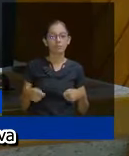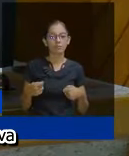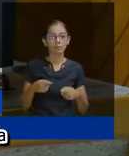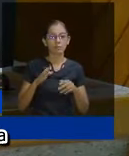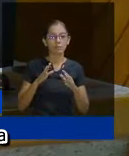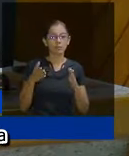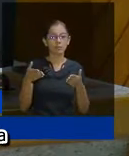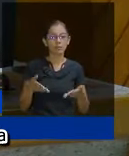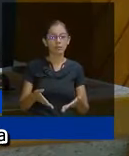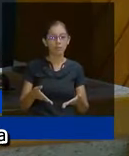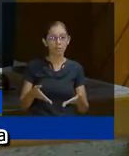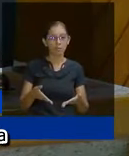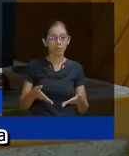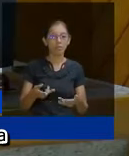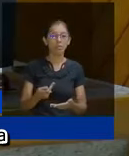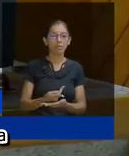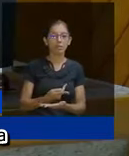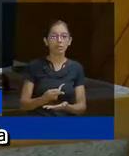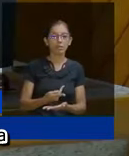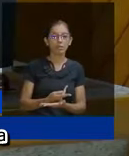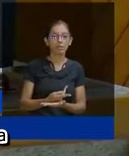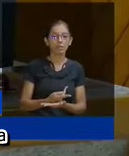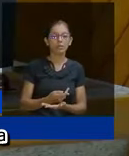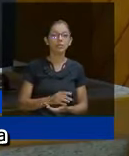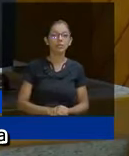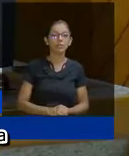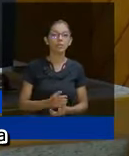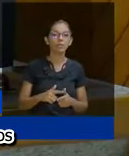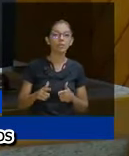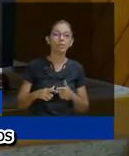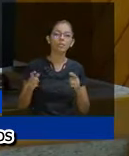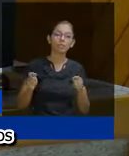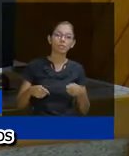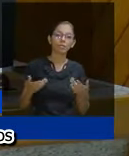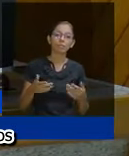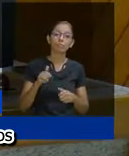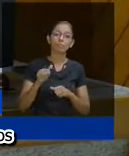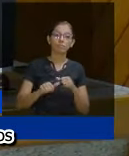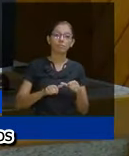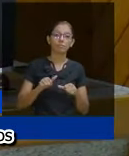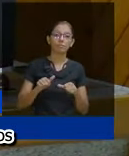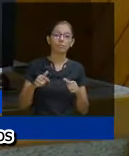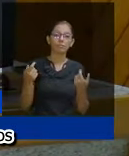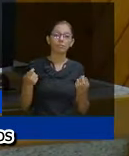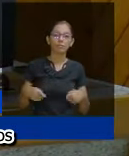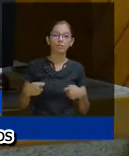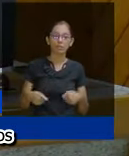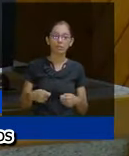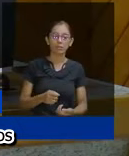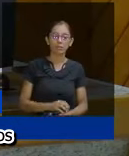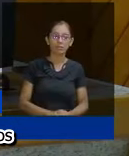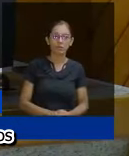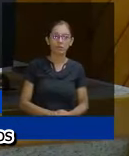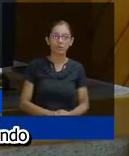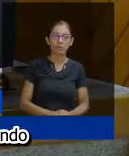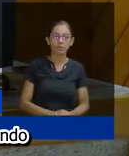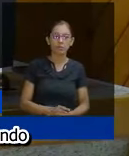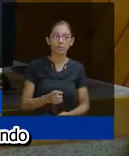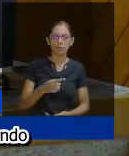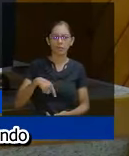que leva à inelegibilidade. Além do prejuízo, é necessária a configuração do dolo. E nós aqui não